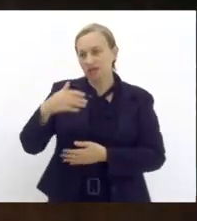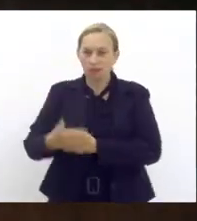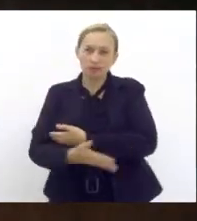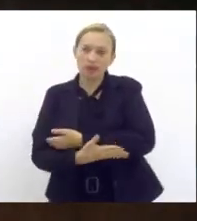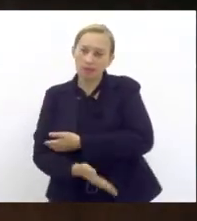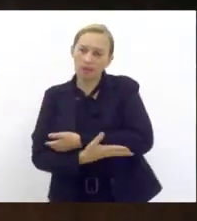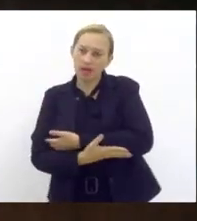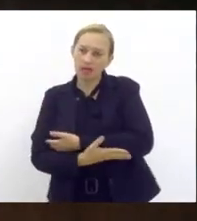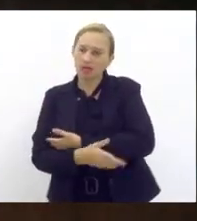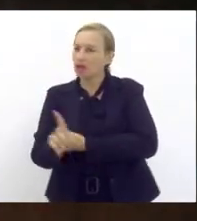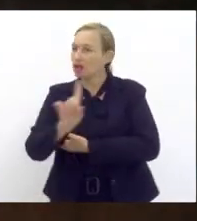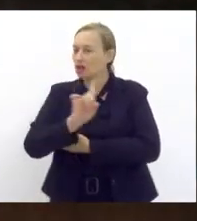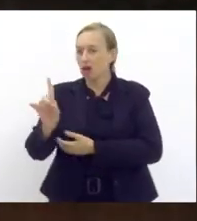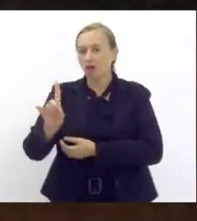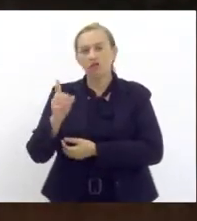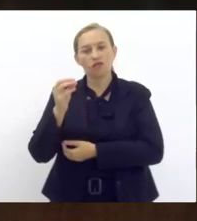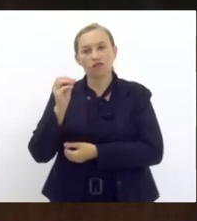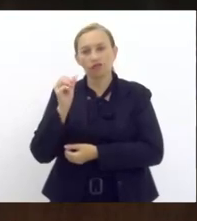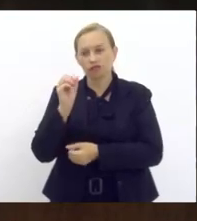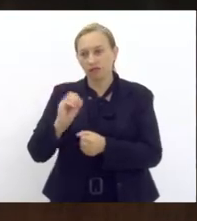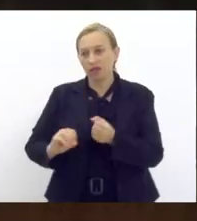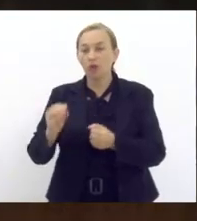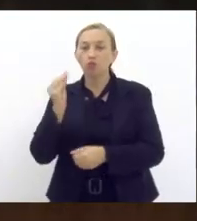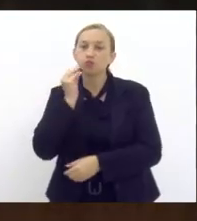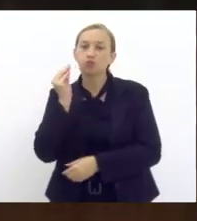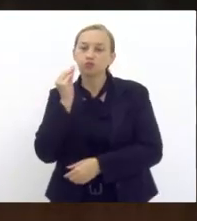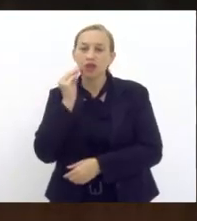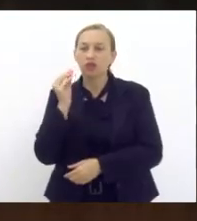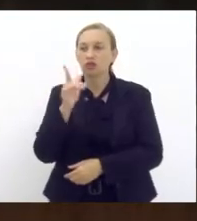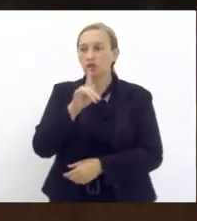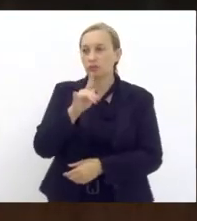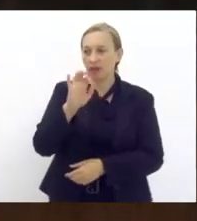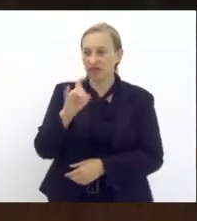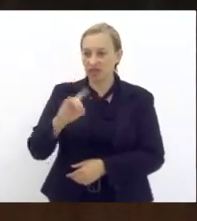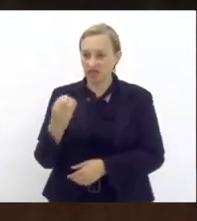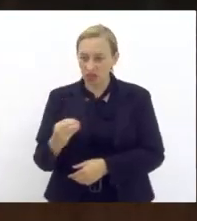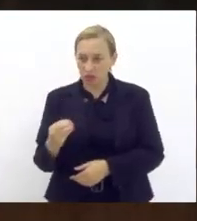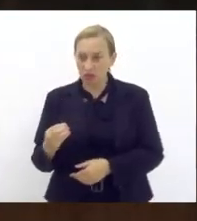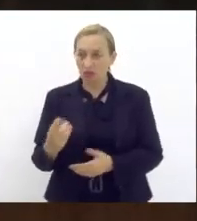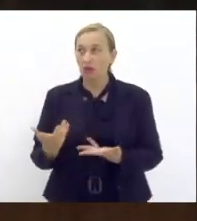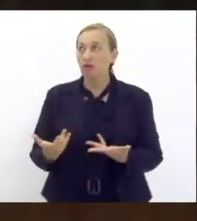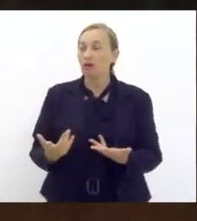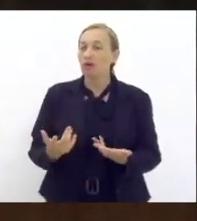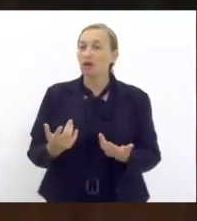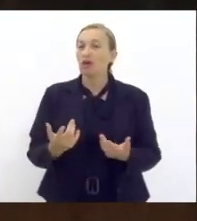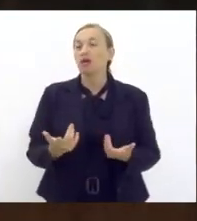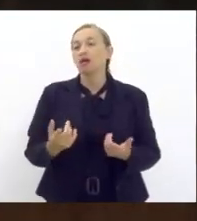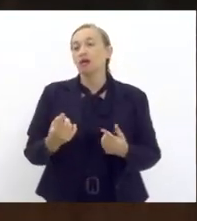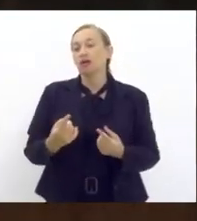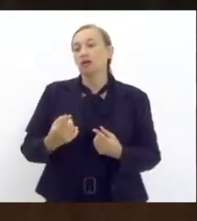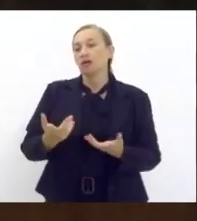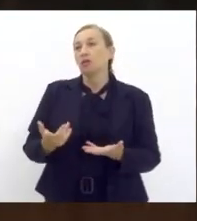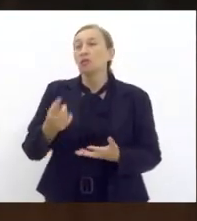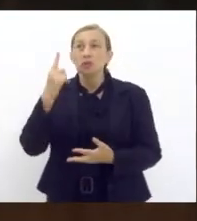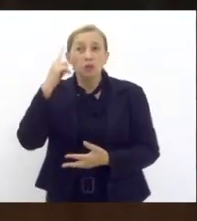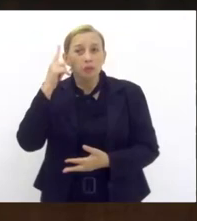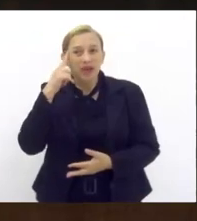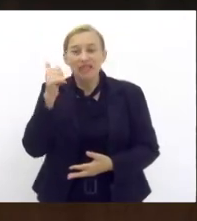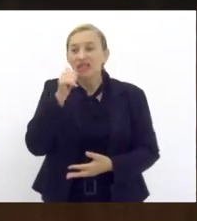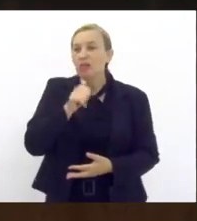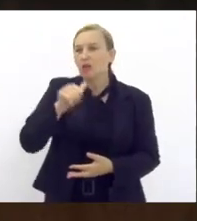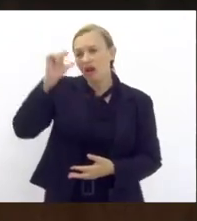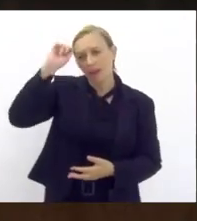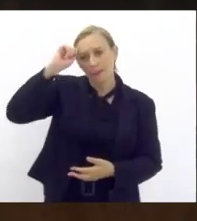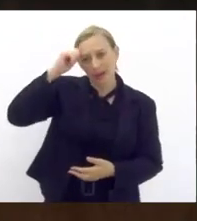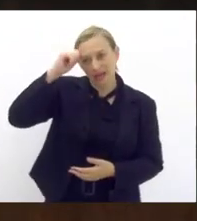obstétrica, que muitas vezes atinge a todas as mulheres de uma maneira muito cruel, quando a gente pensa na mulher